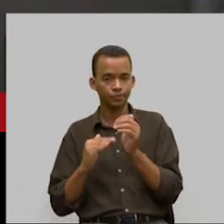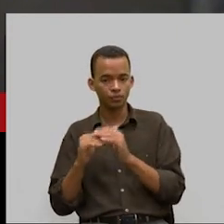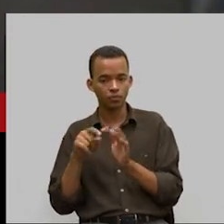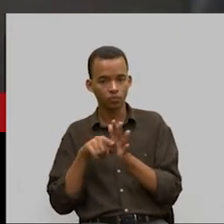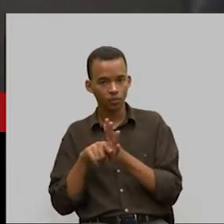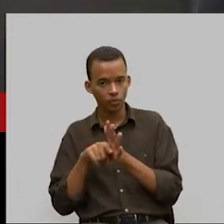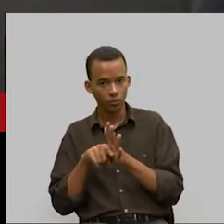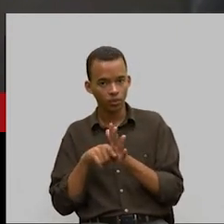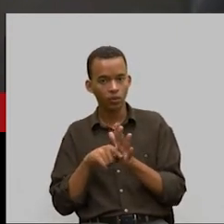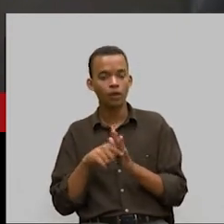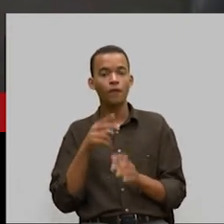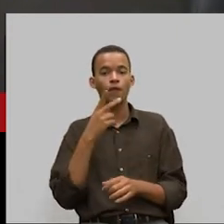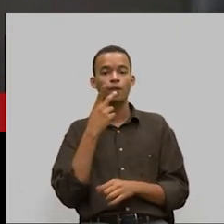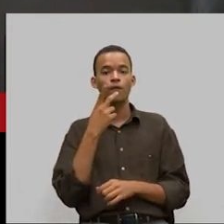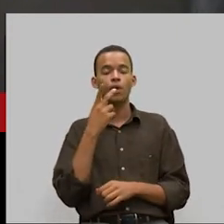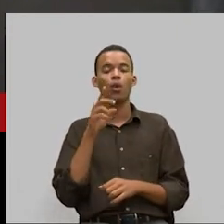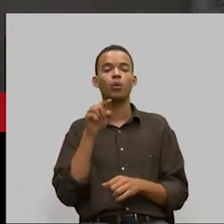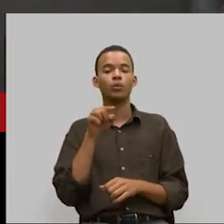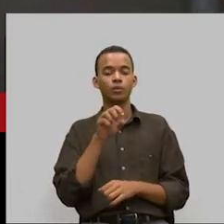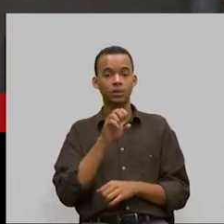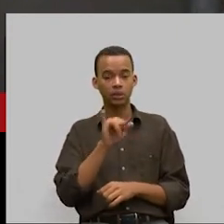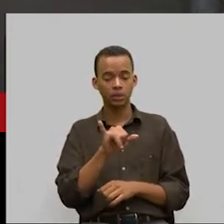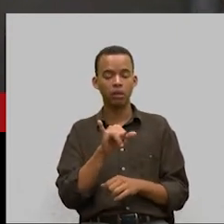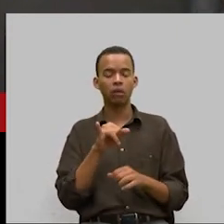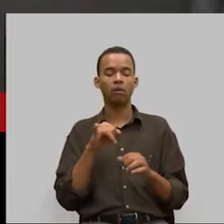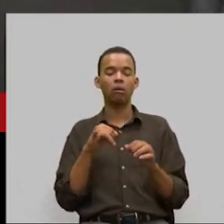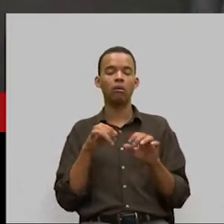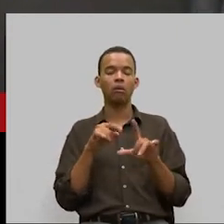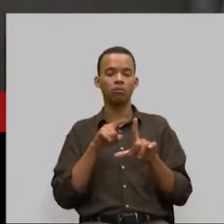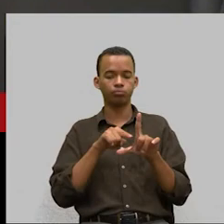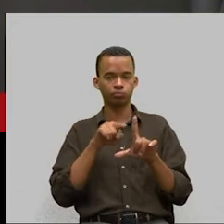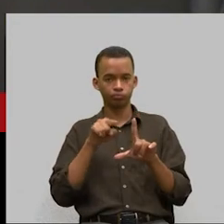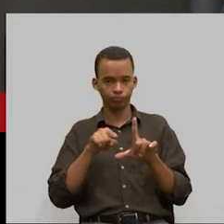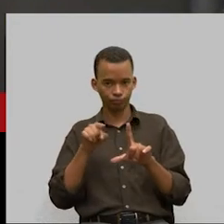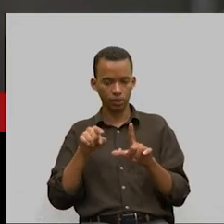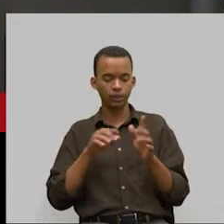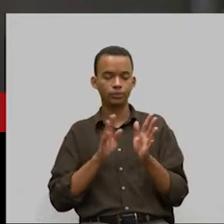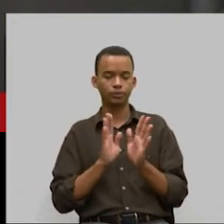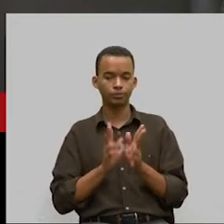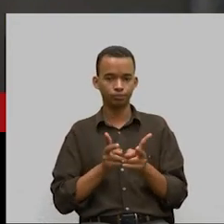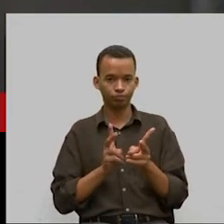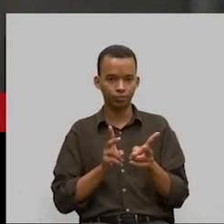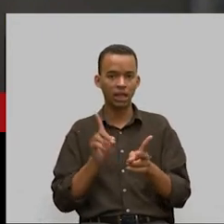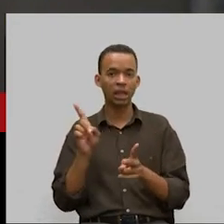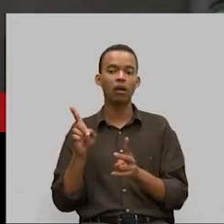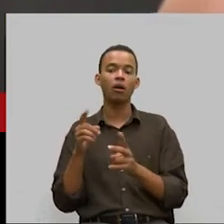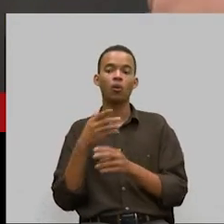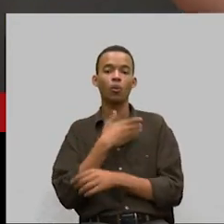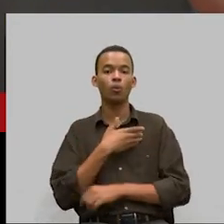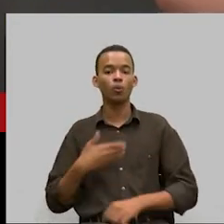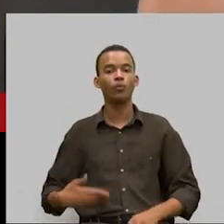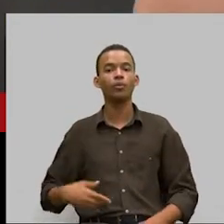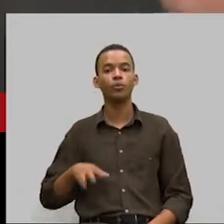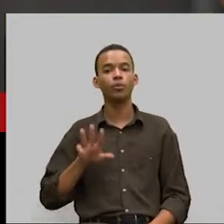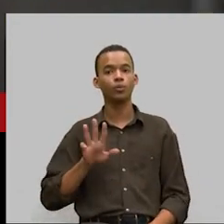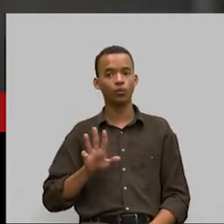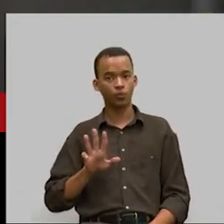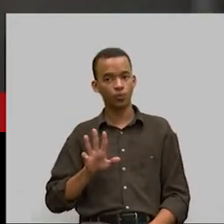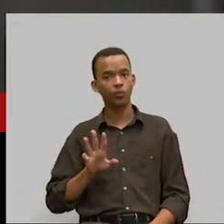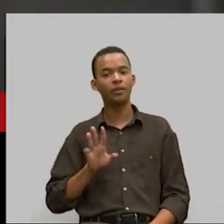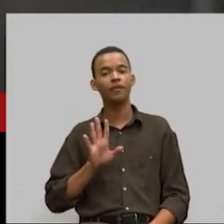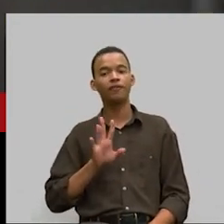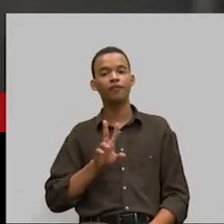30 anos se andasse naquele Ritmo dos governos do Lula a gente ainda ia gastar pelo menos 30